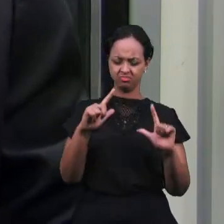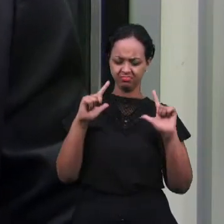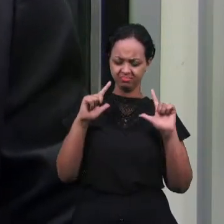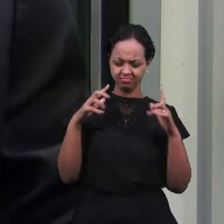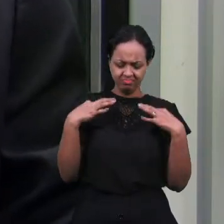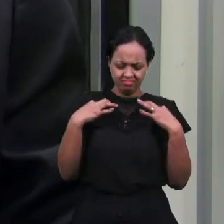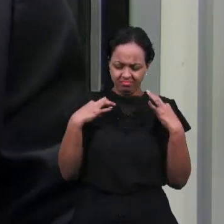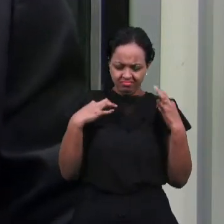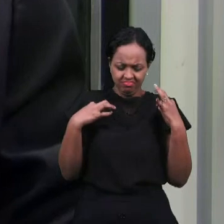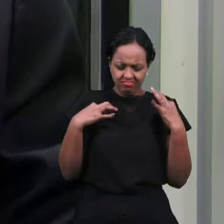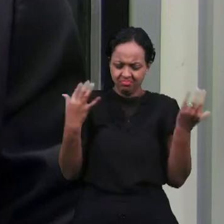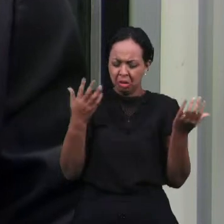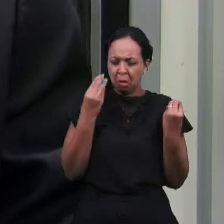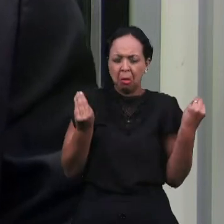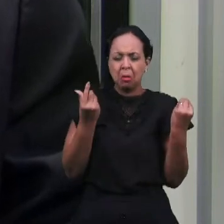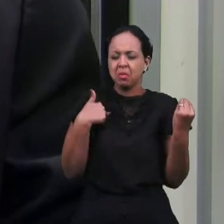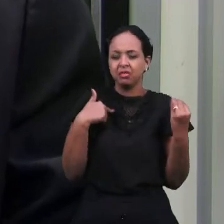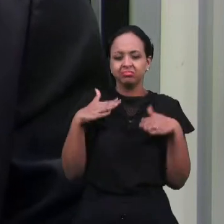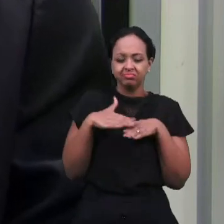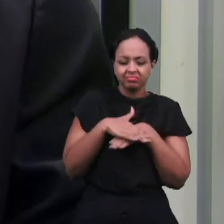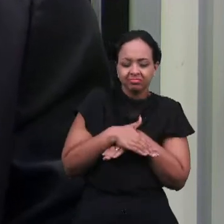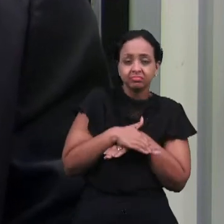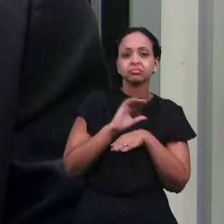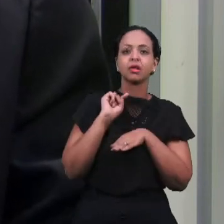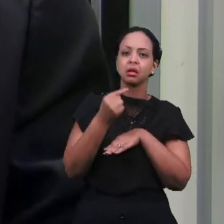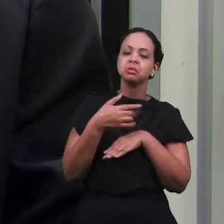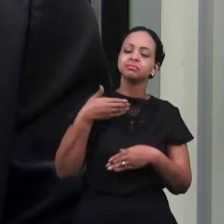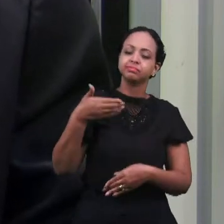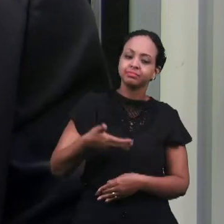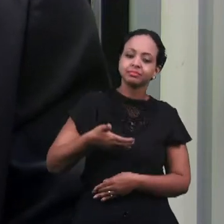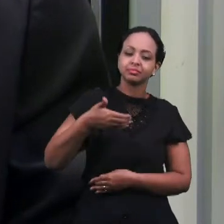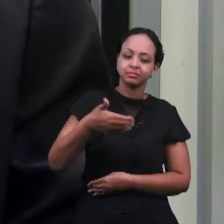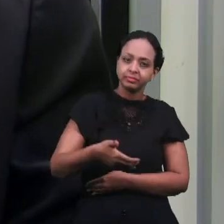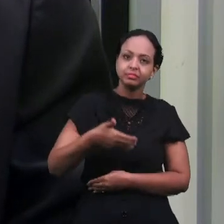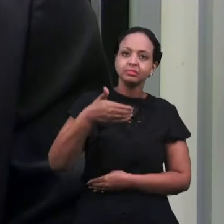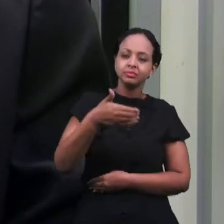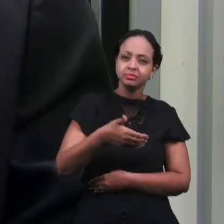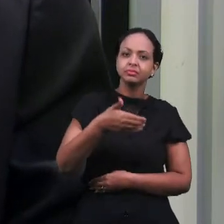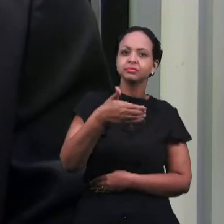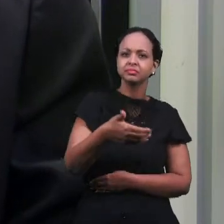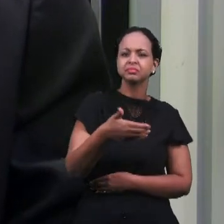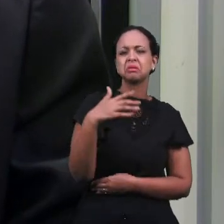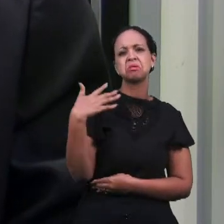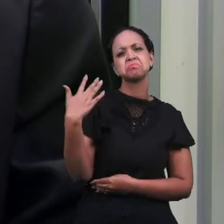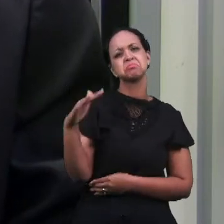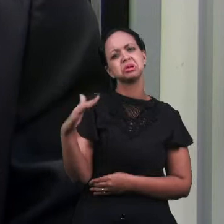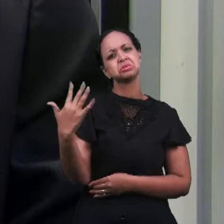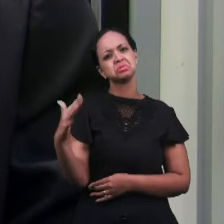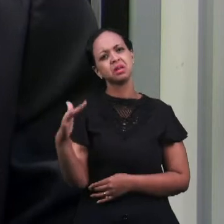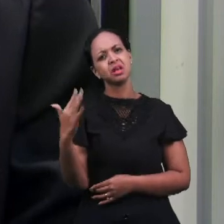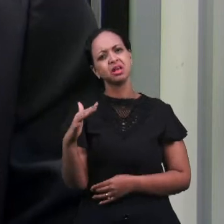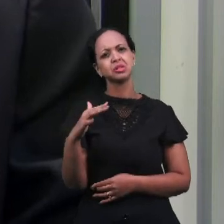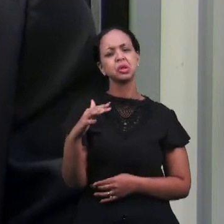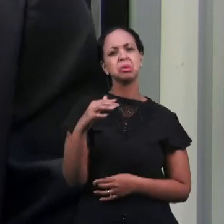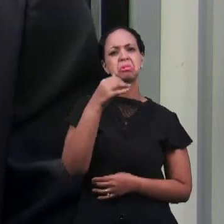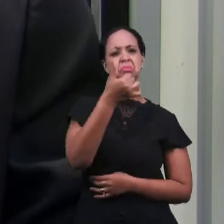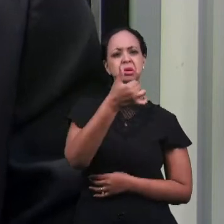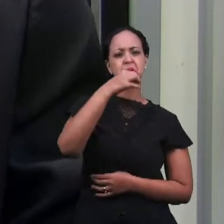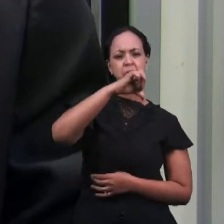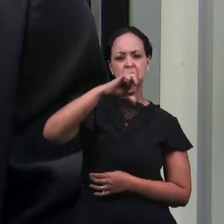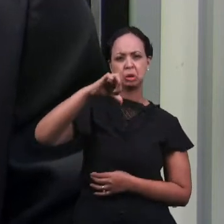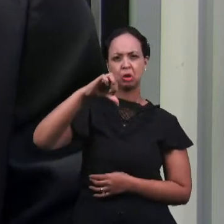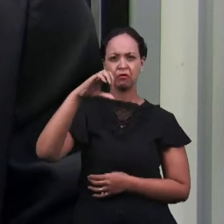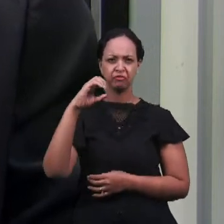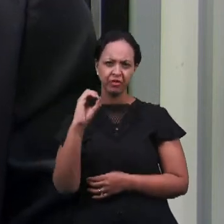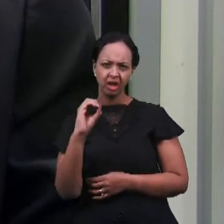E começamos a essa trajetória. Eu comecei essa trajetória aproximadamente em 90, né? Eu